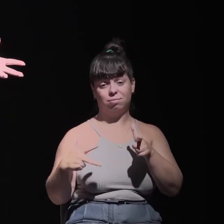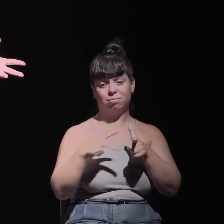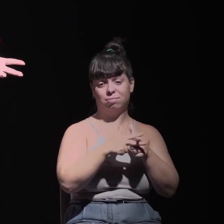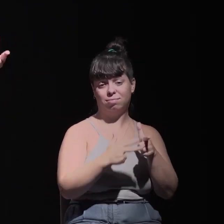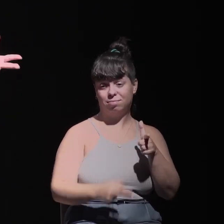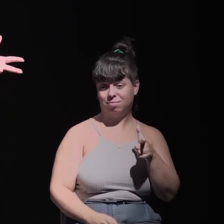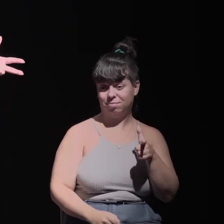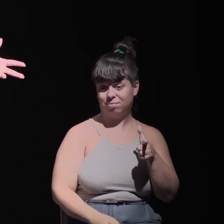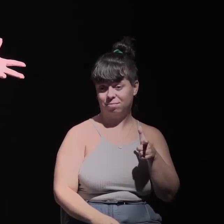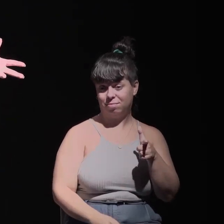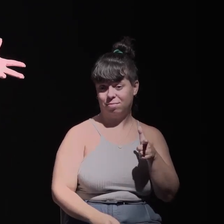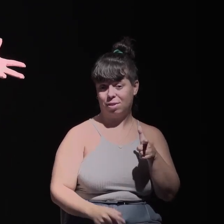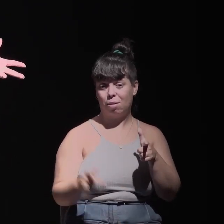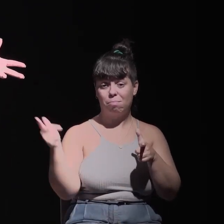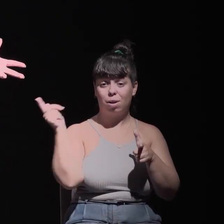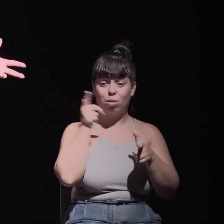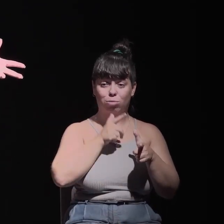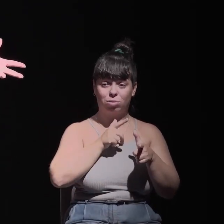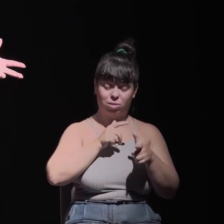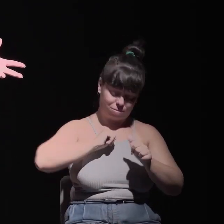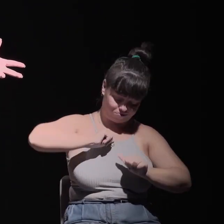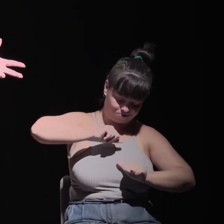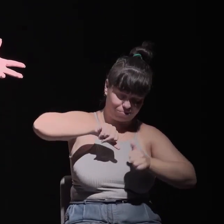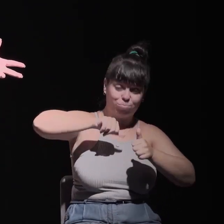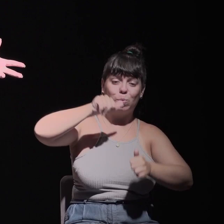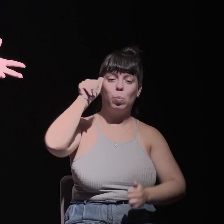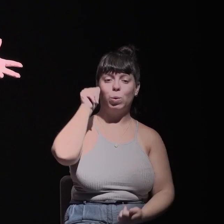fora para poder conquistar essa mulheridade.